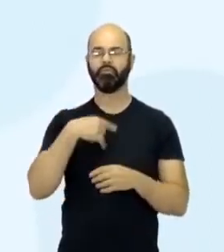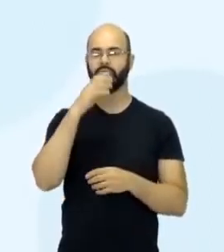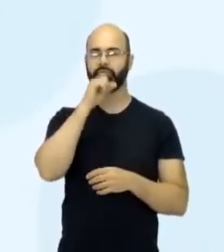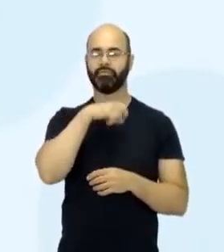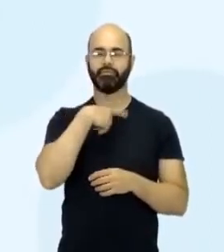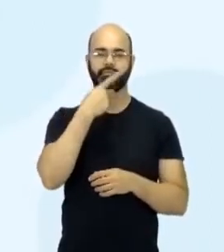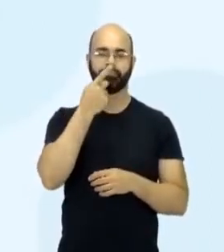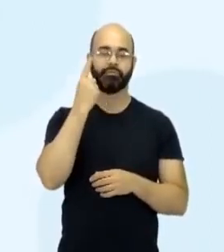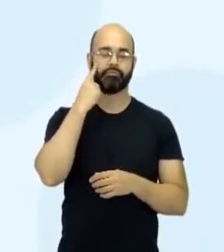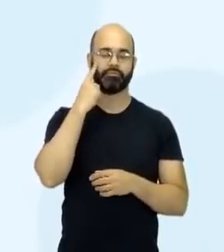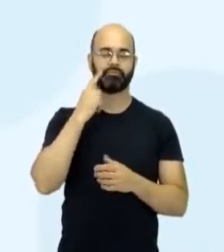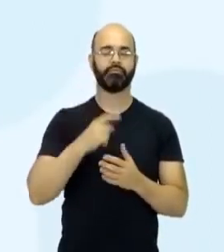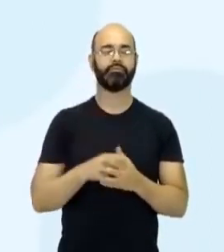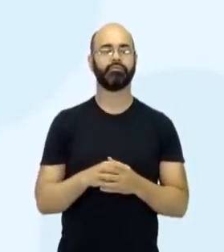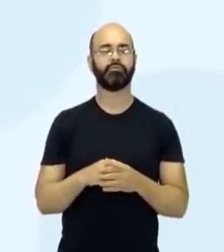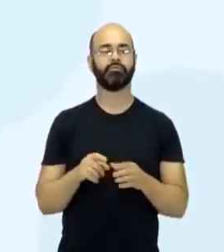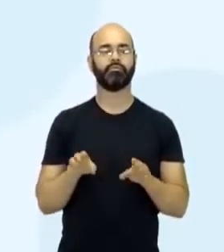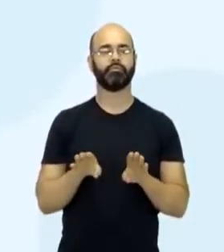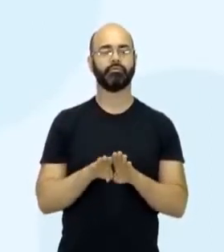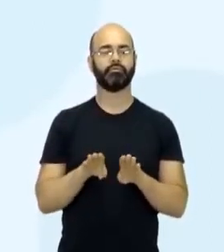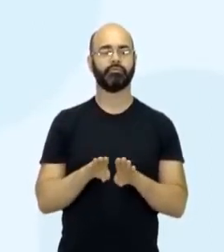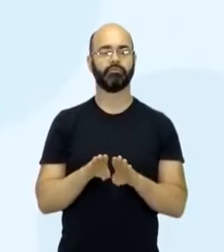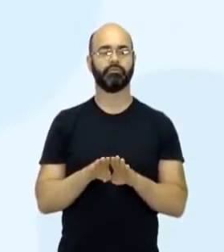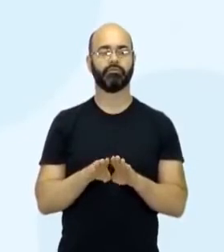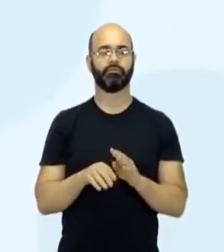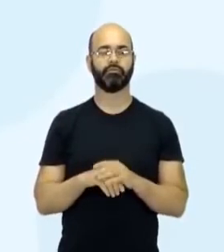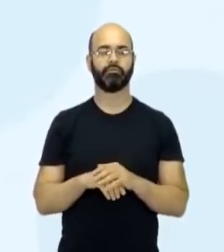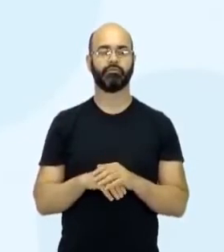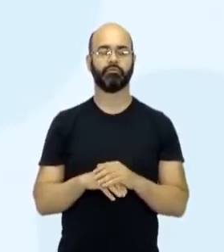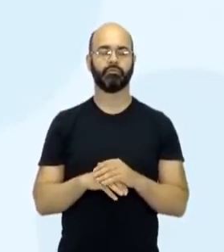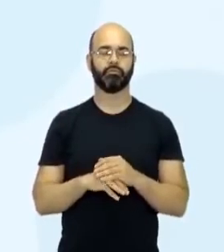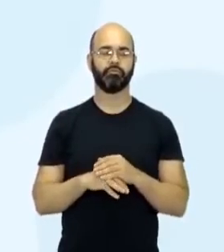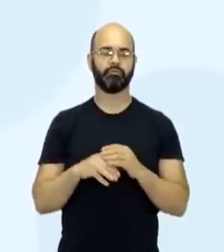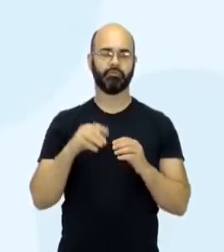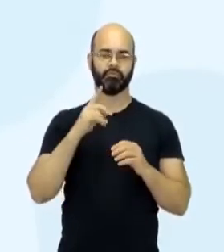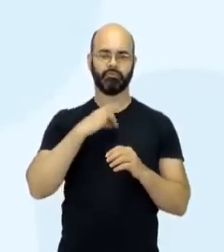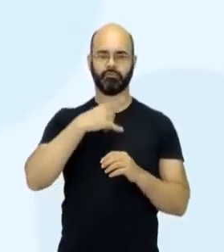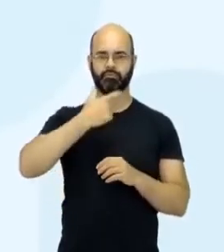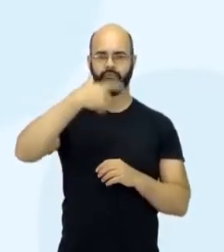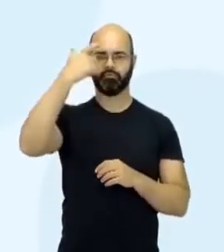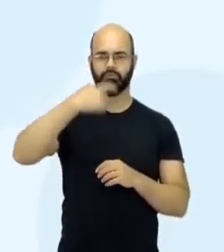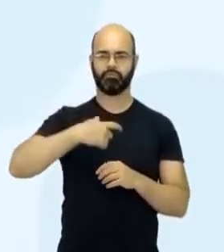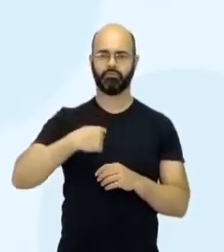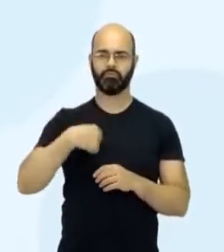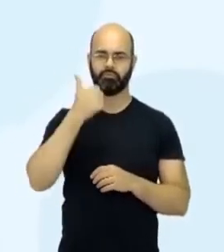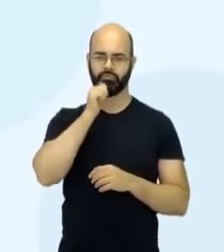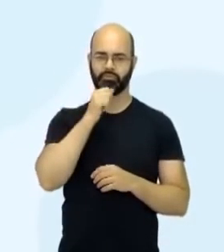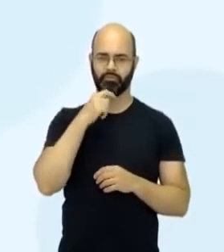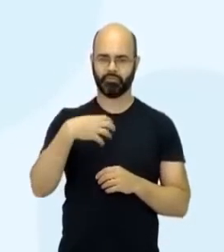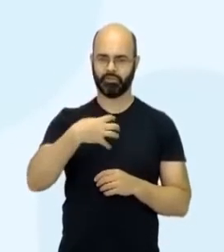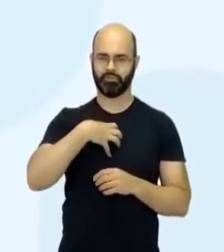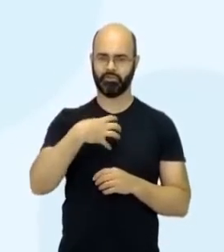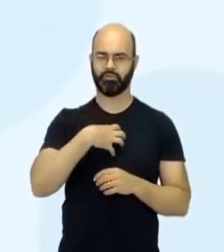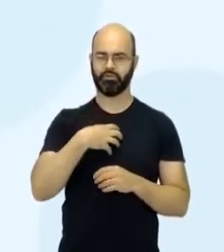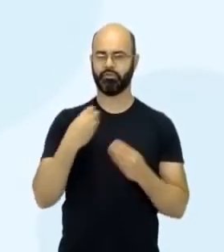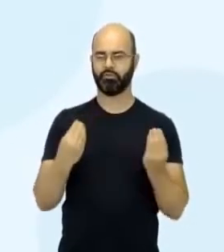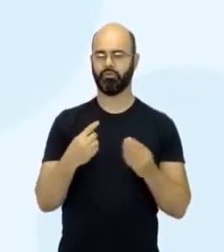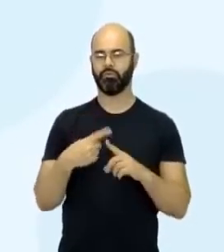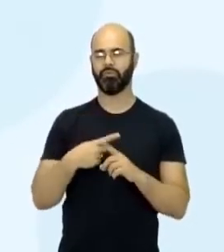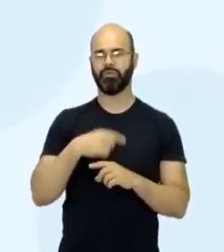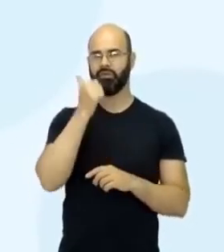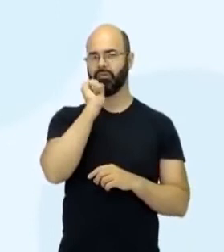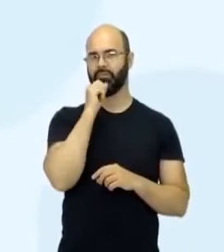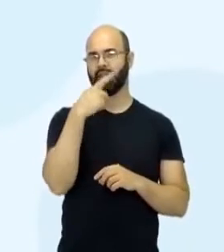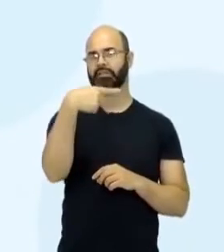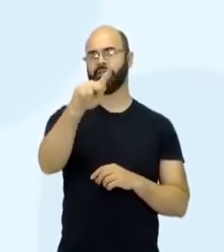coisa. Além de tudo, é colocado também o posicionamento da mãe, até para que eles entendam que não é só a sua mãe que